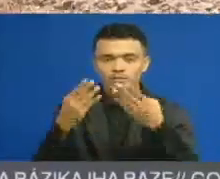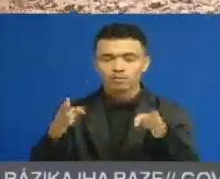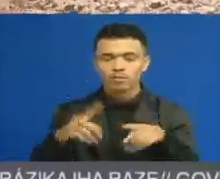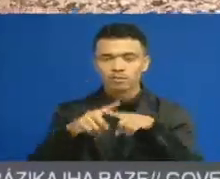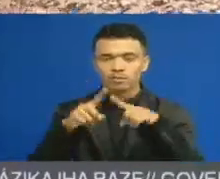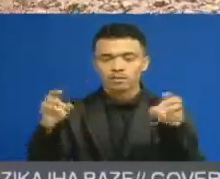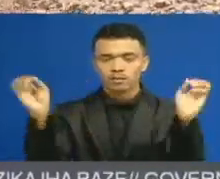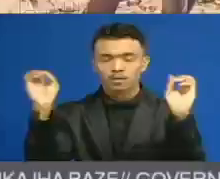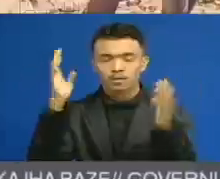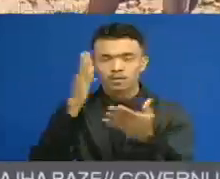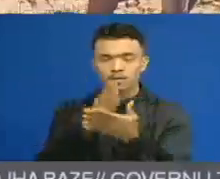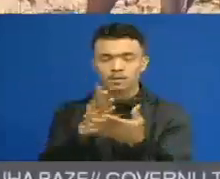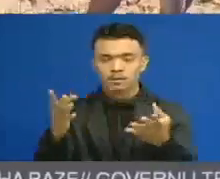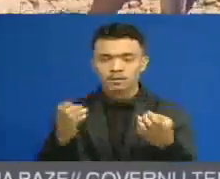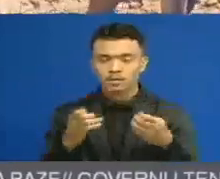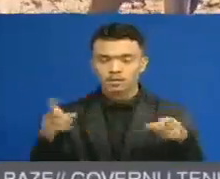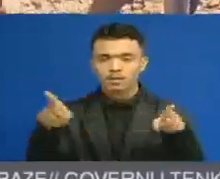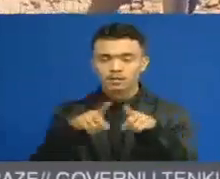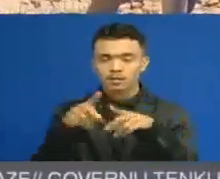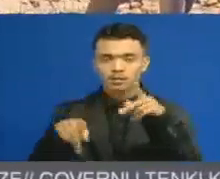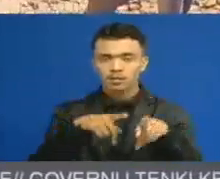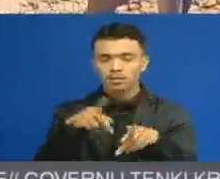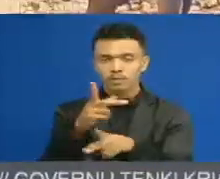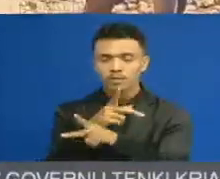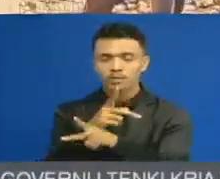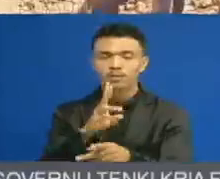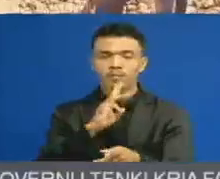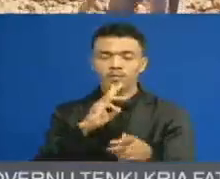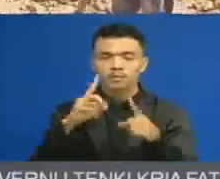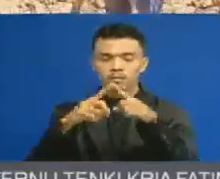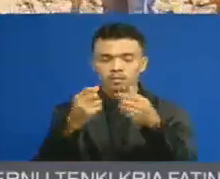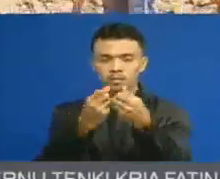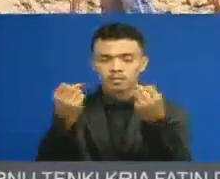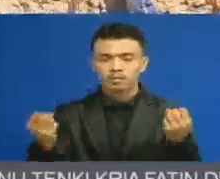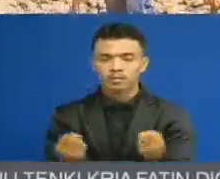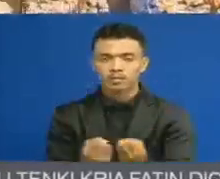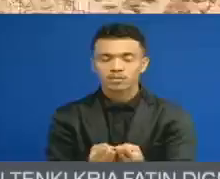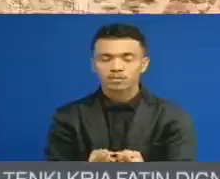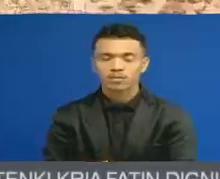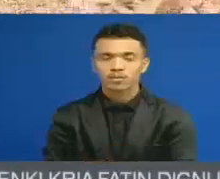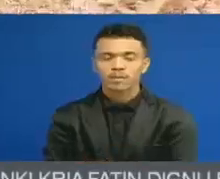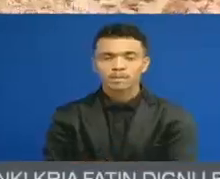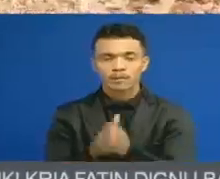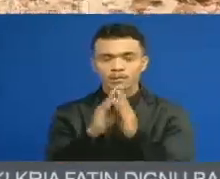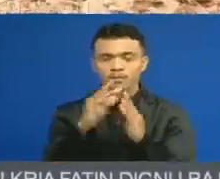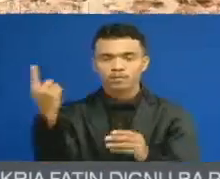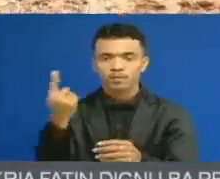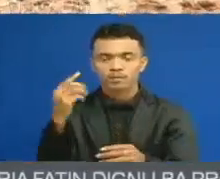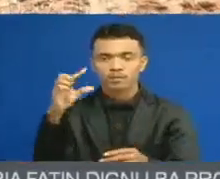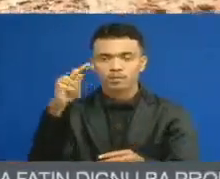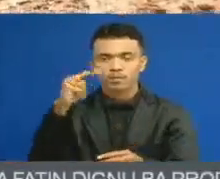sira ne vontade hanesan cidadão nune bele conserva be basira ne suku. Residente Sir Husu na fating ONG